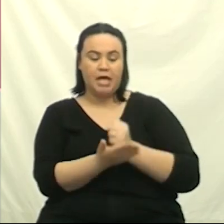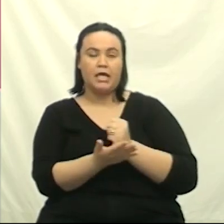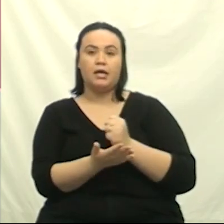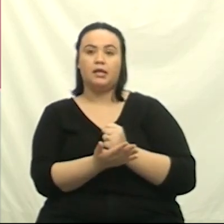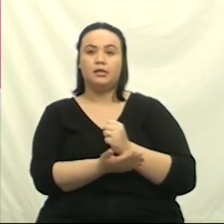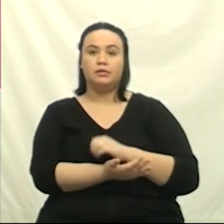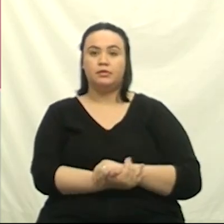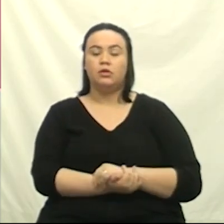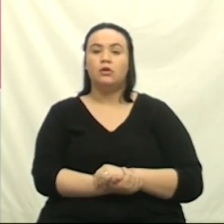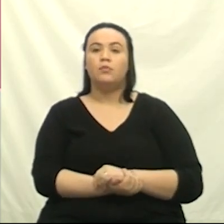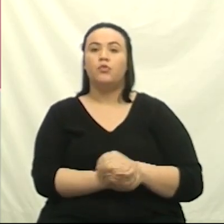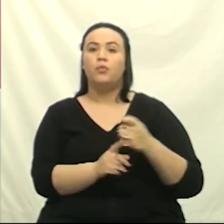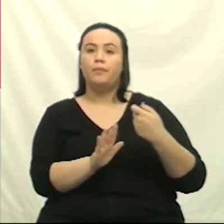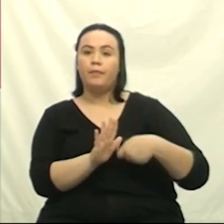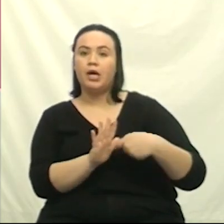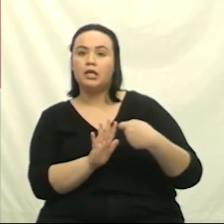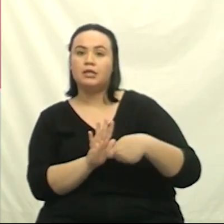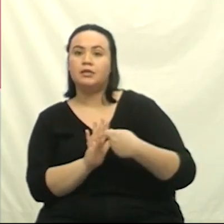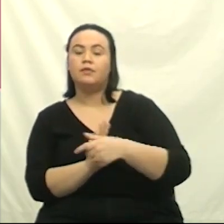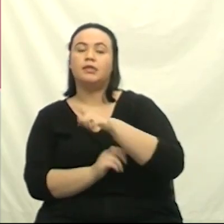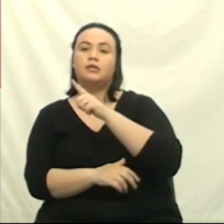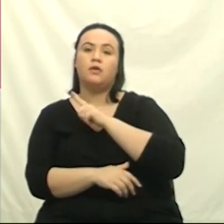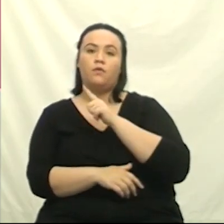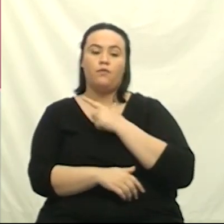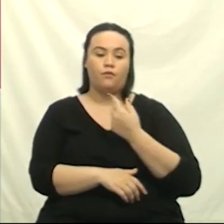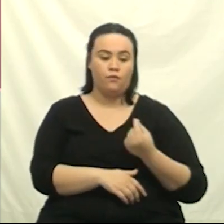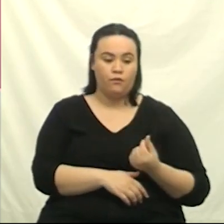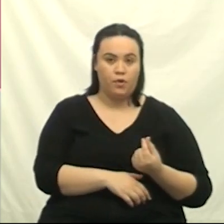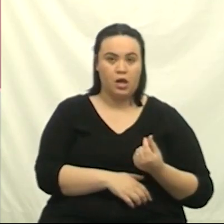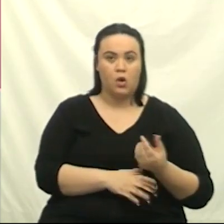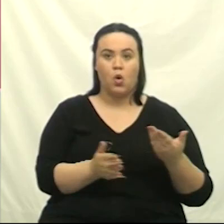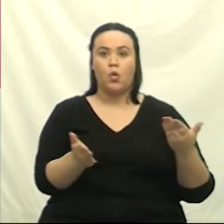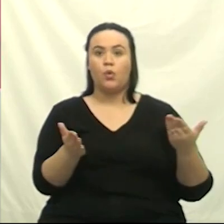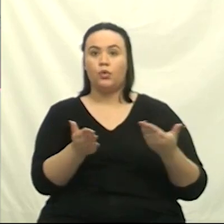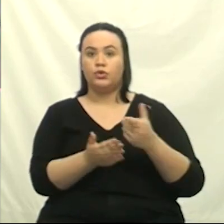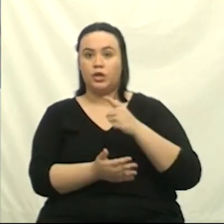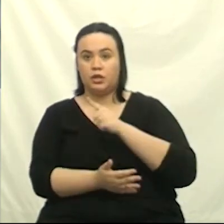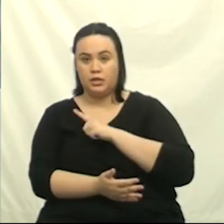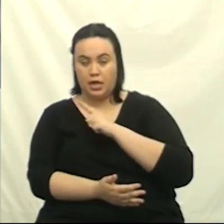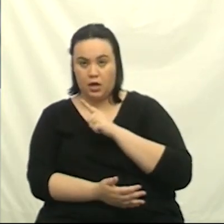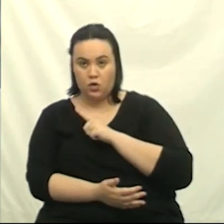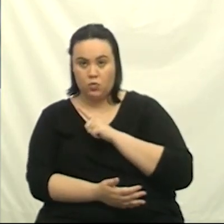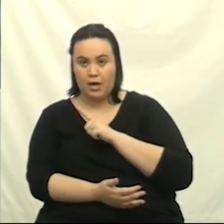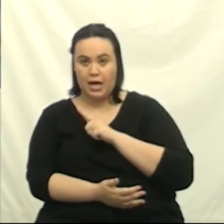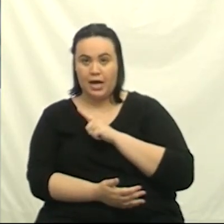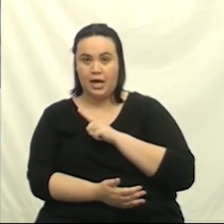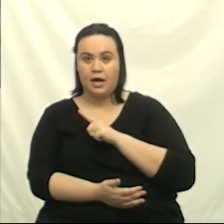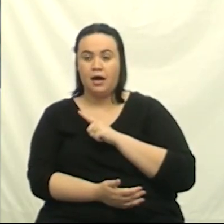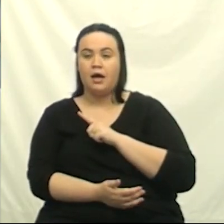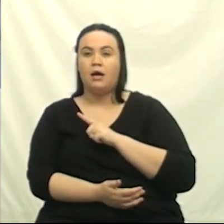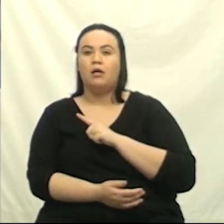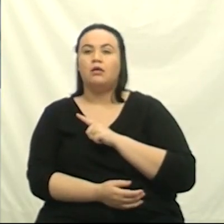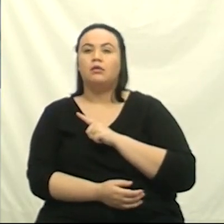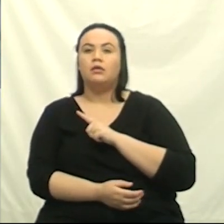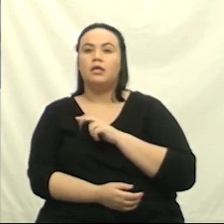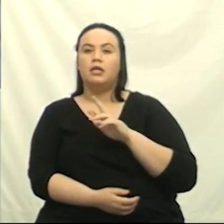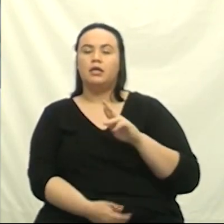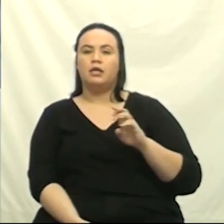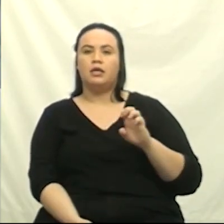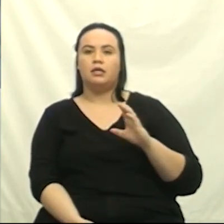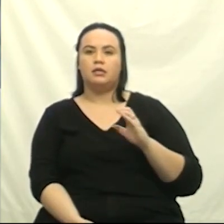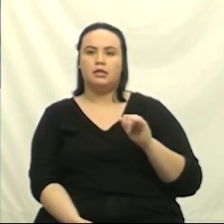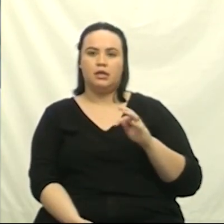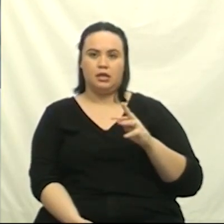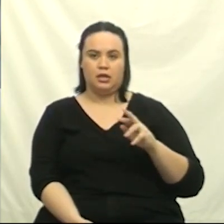pagamento aí vai ter uma receita hoje já existe uma receita do sindicato o que a gente